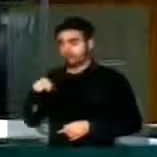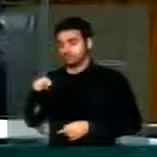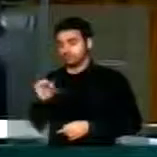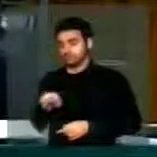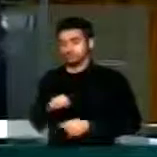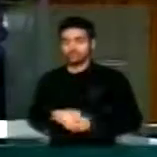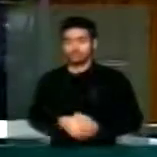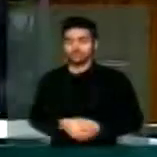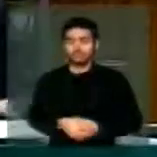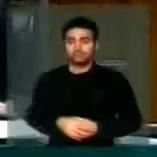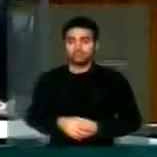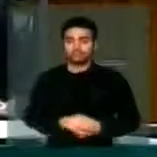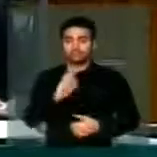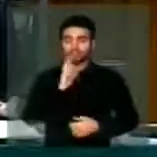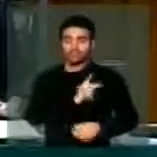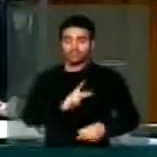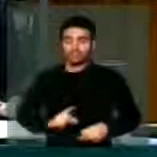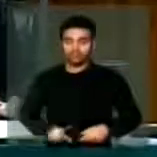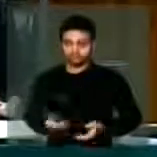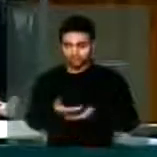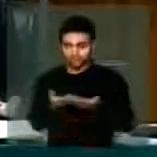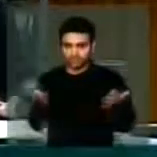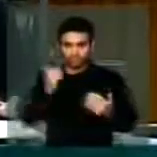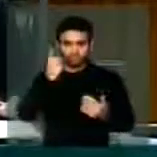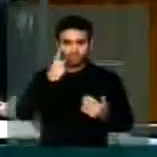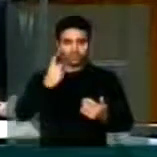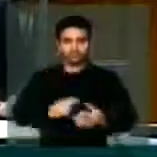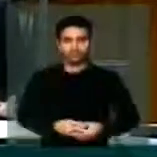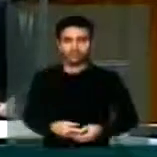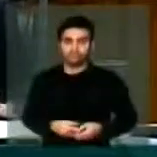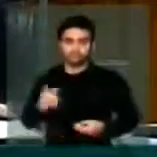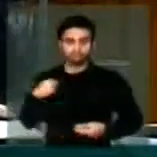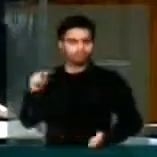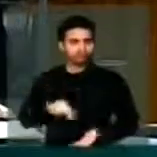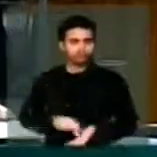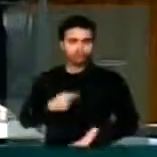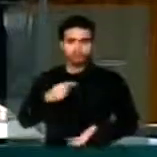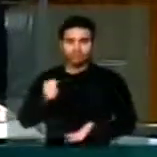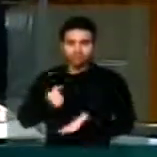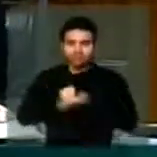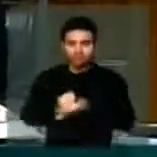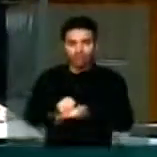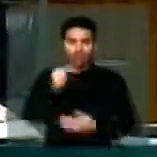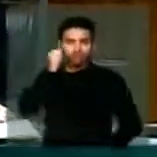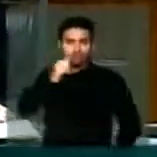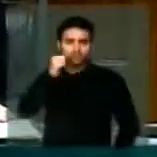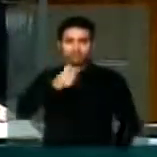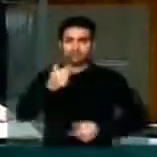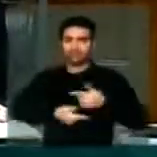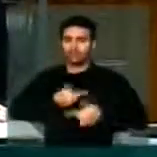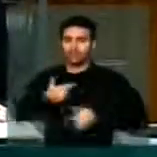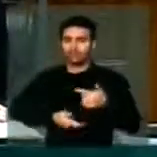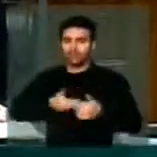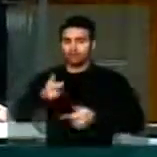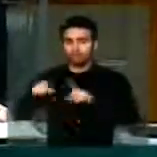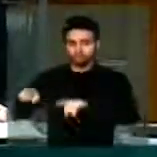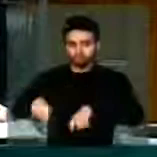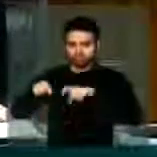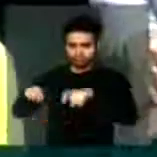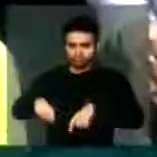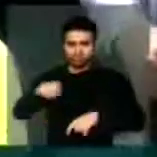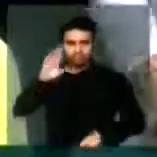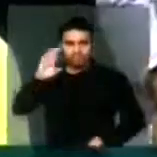minuto. Senhor presidente, senhores e senhoras parlamentares, manifesto meu apoio às mulheres trabalhadoras rurais